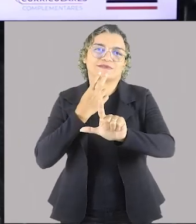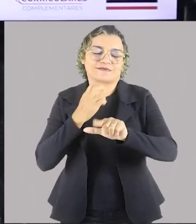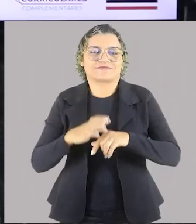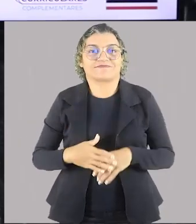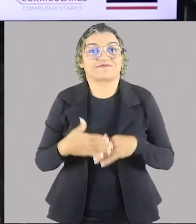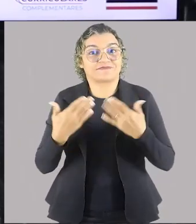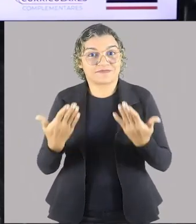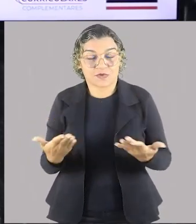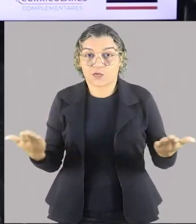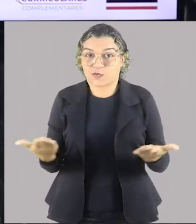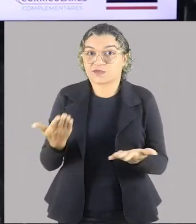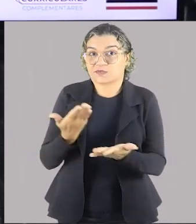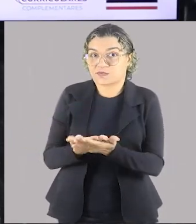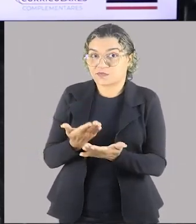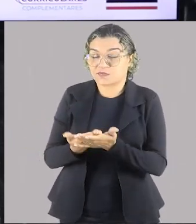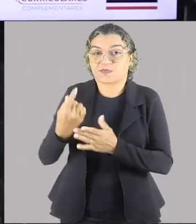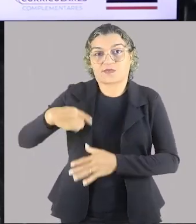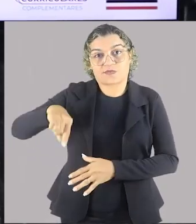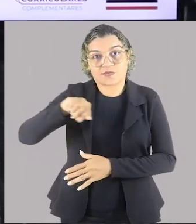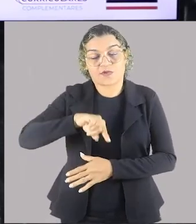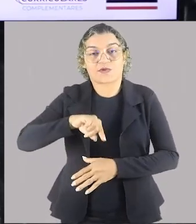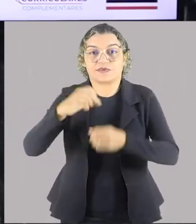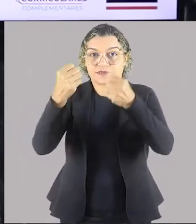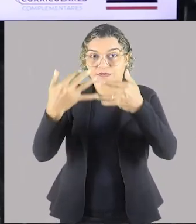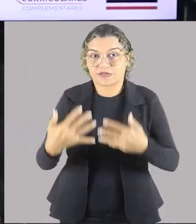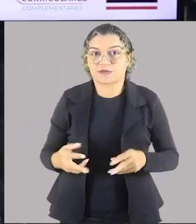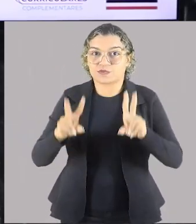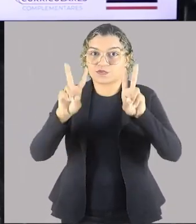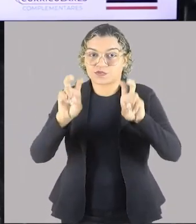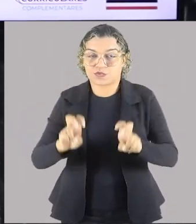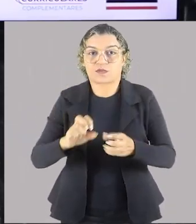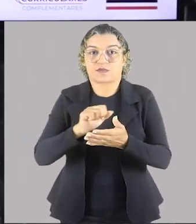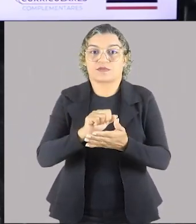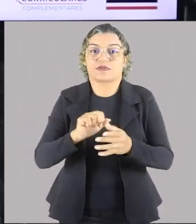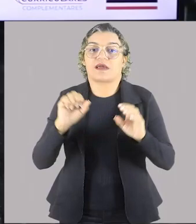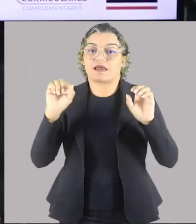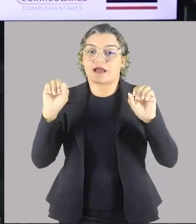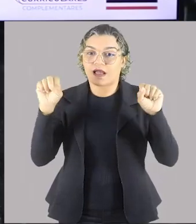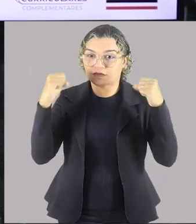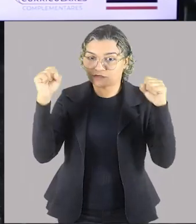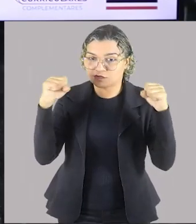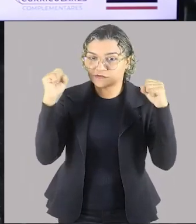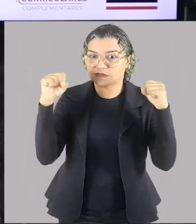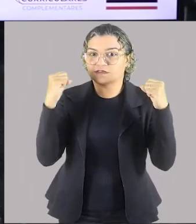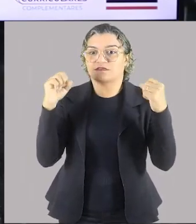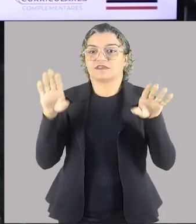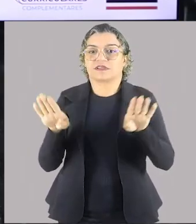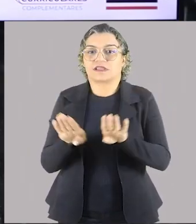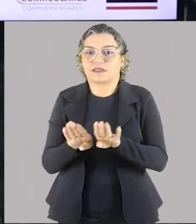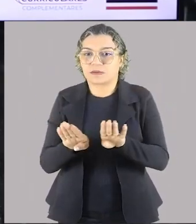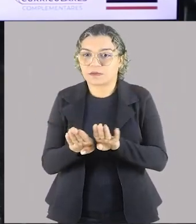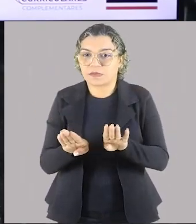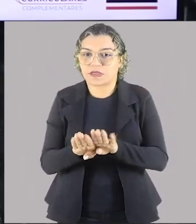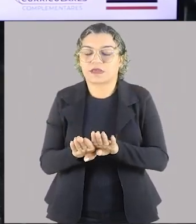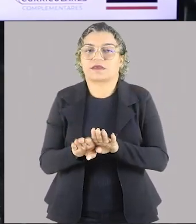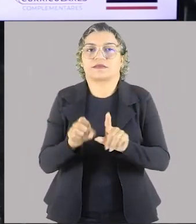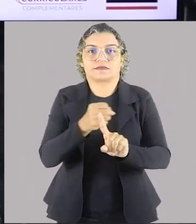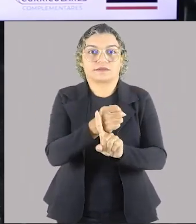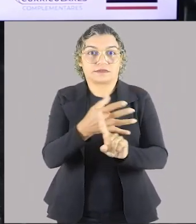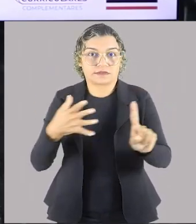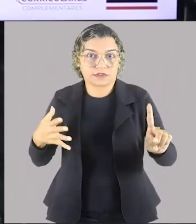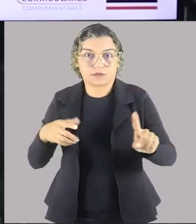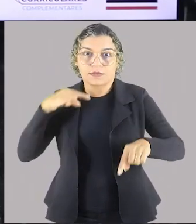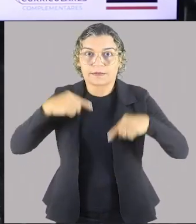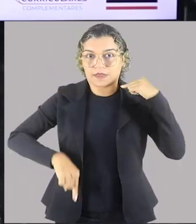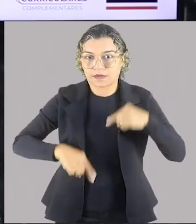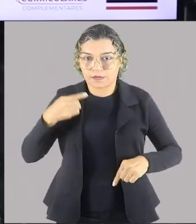Então, na aula de hoje, a gente vai estar falando sobre exercícios físicos e síndrome metabólica. Lembrando que essa é